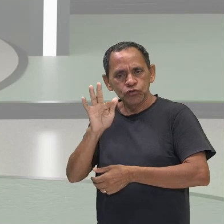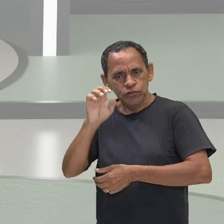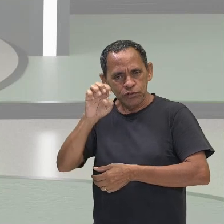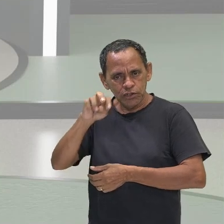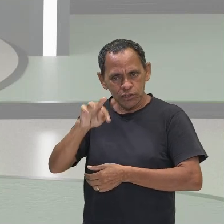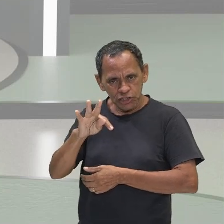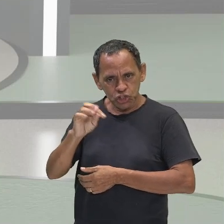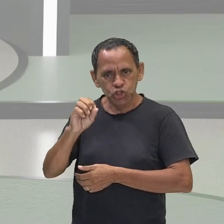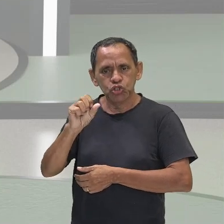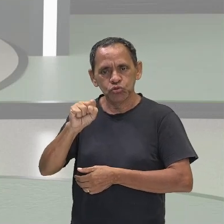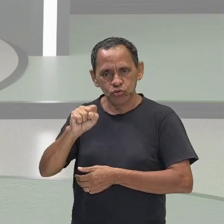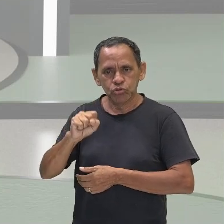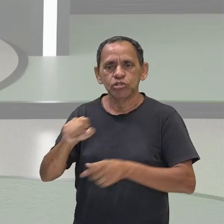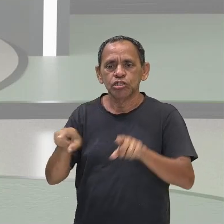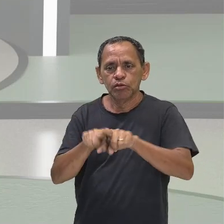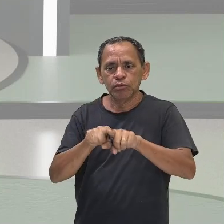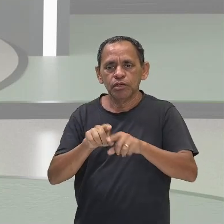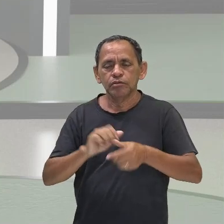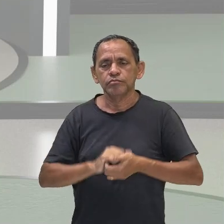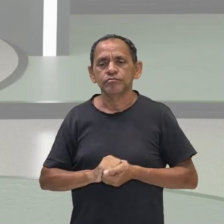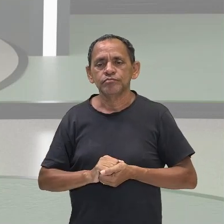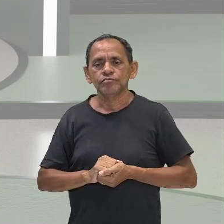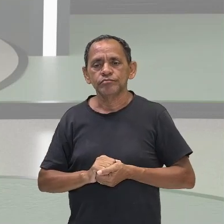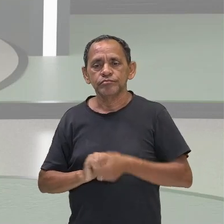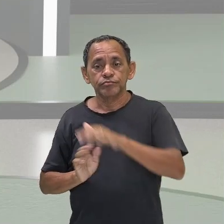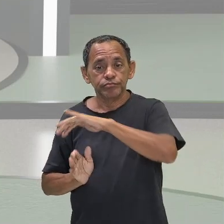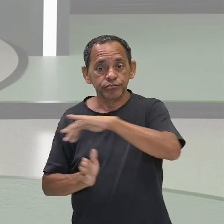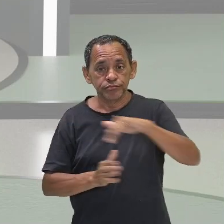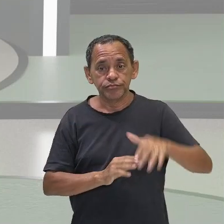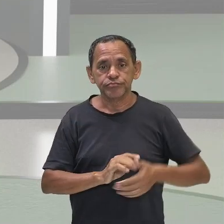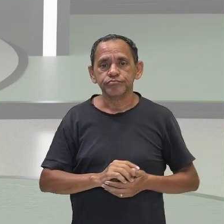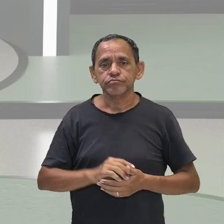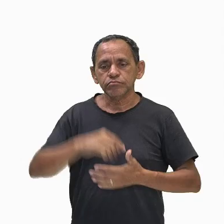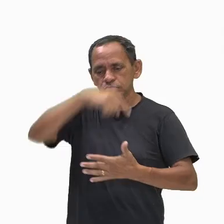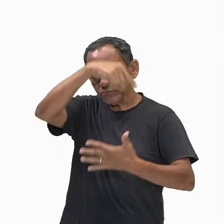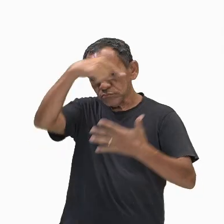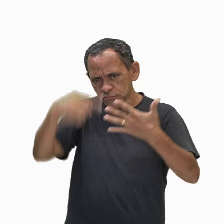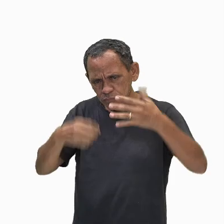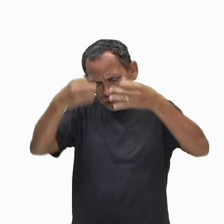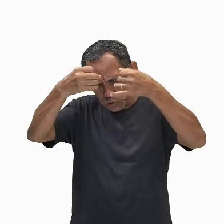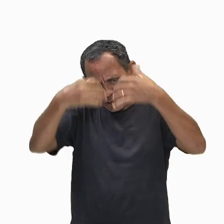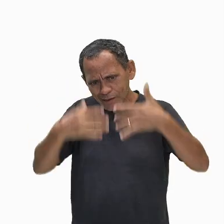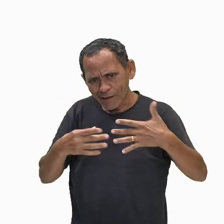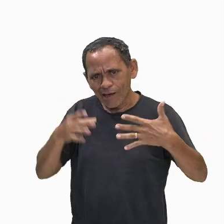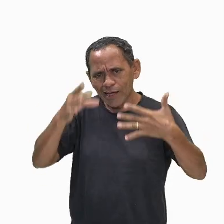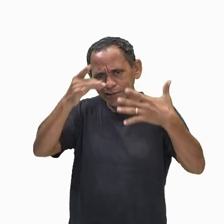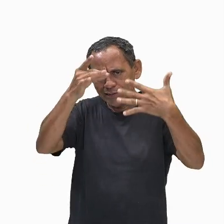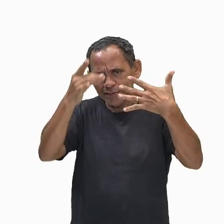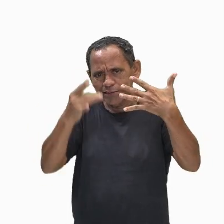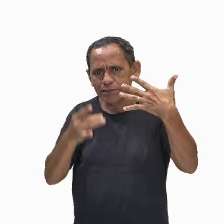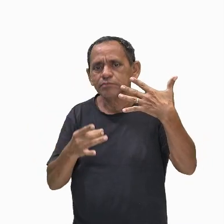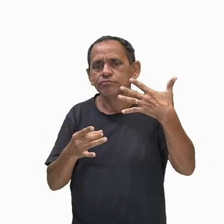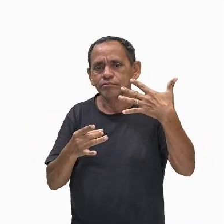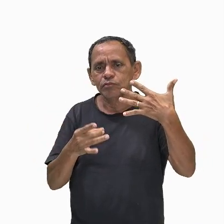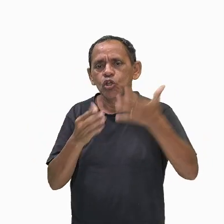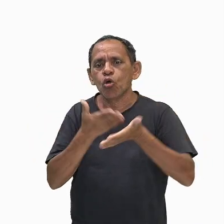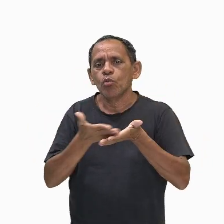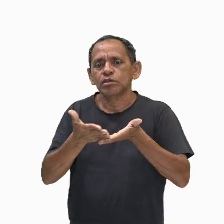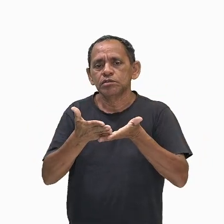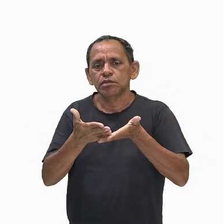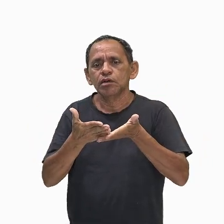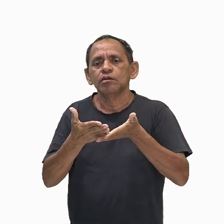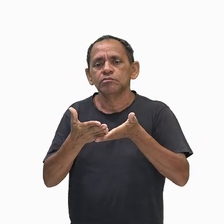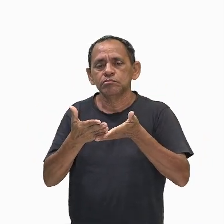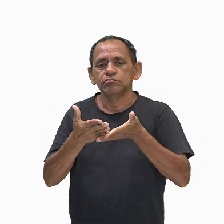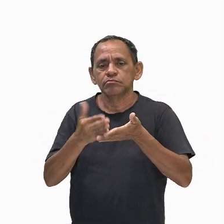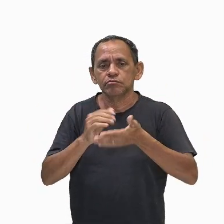darmos continuidade, eu vou exemplificar para vocês cada condição dessa. Começando aí pela a síndrome de